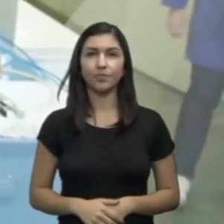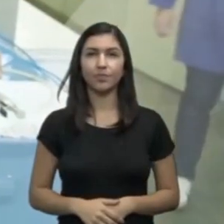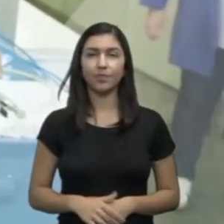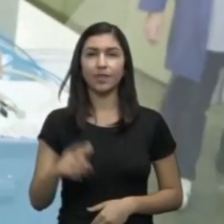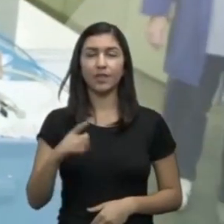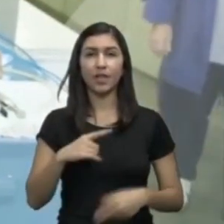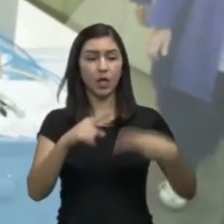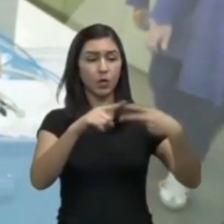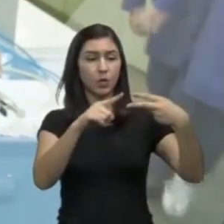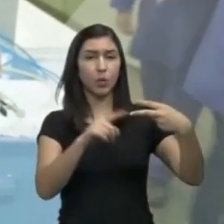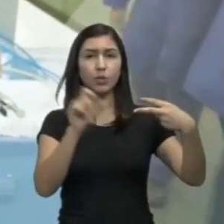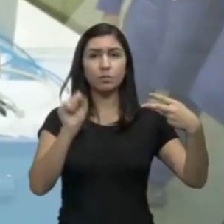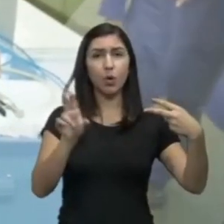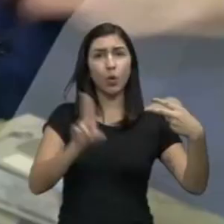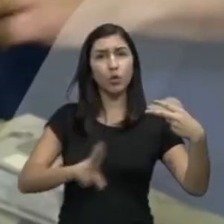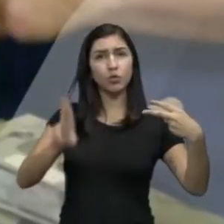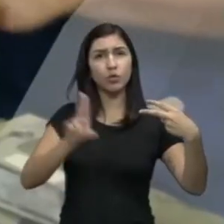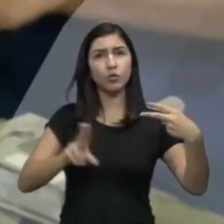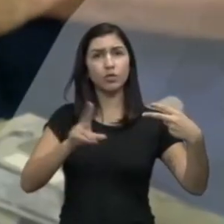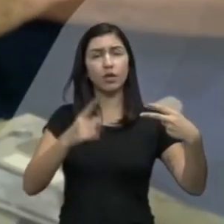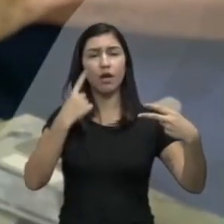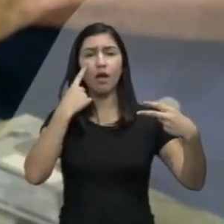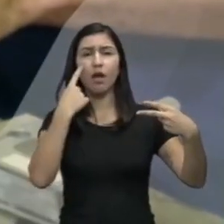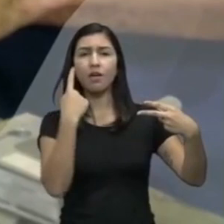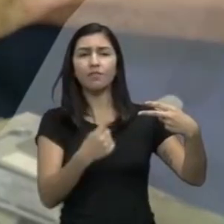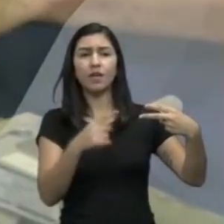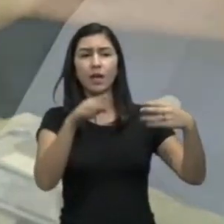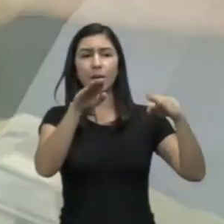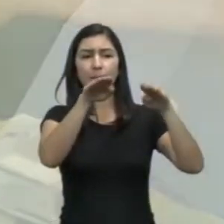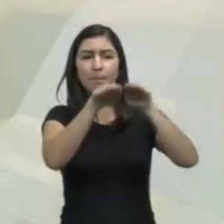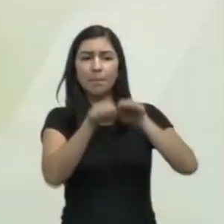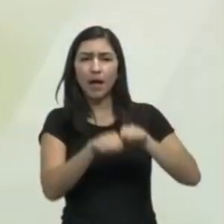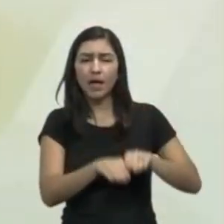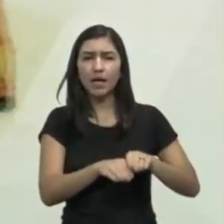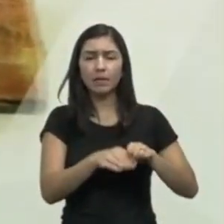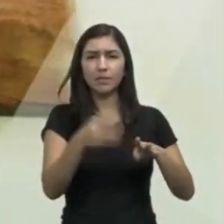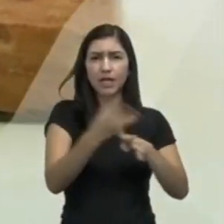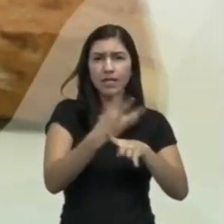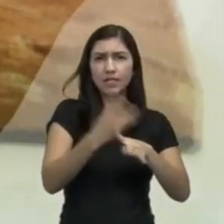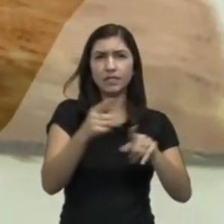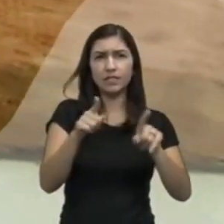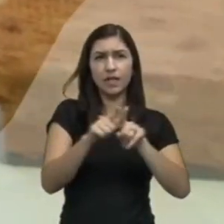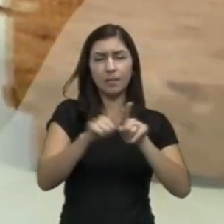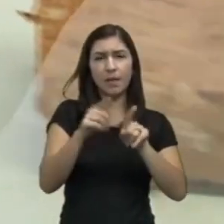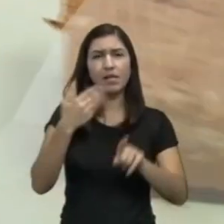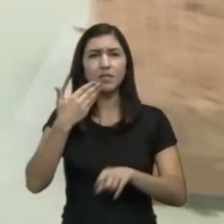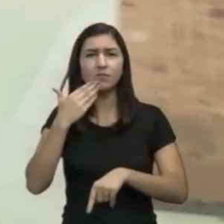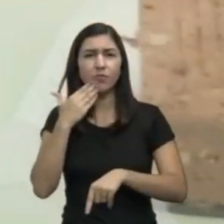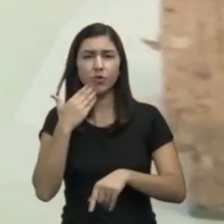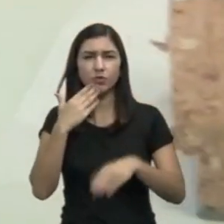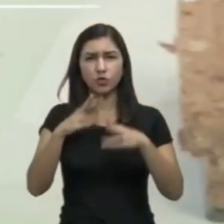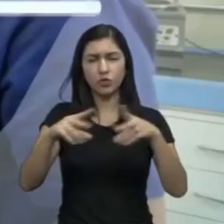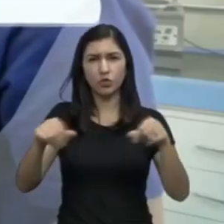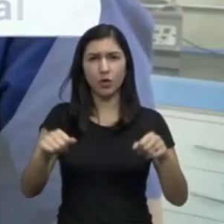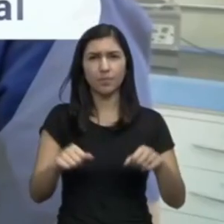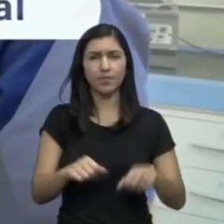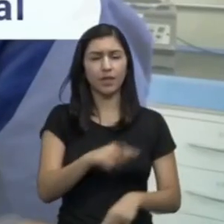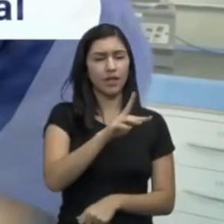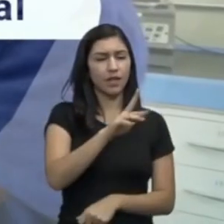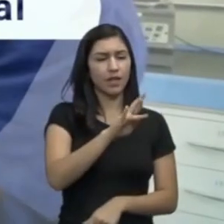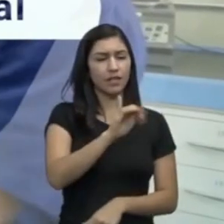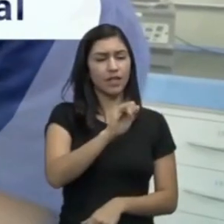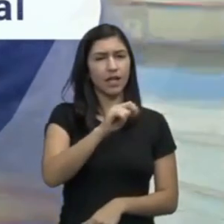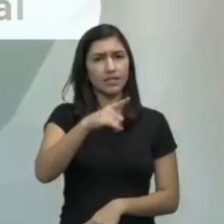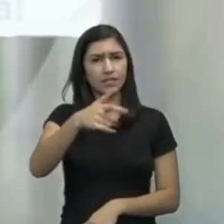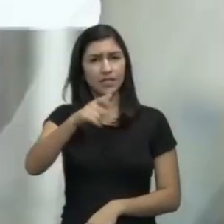2 ensaios podem ser utilizados na determinação dos parâmetros de resistência e deformabilidade dos solos. No ensaio triaxial,